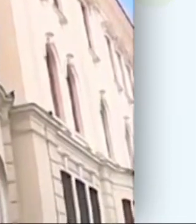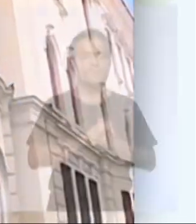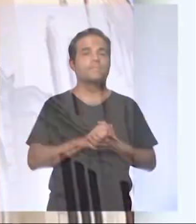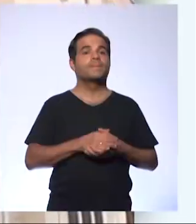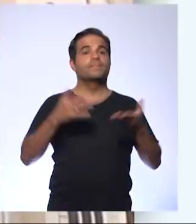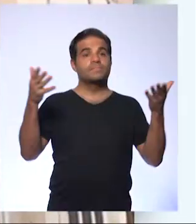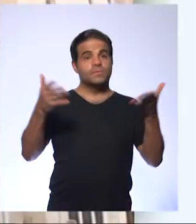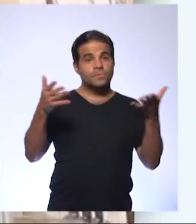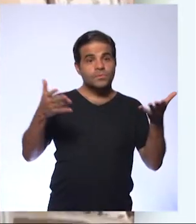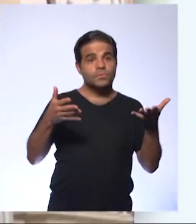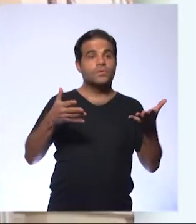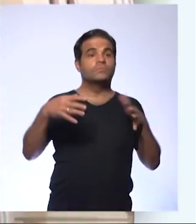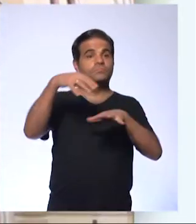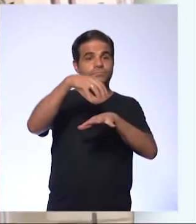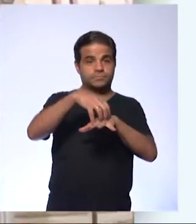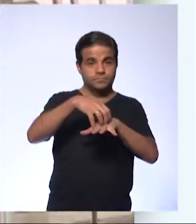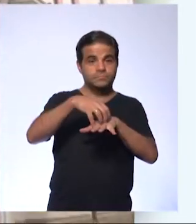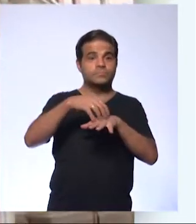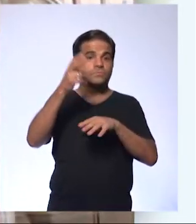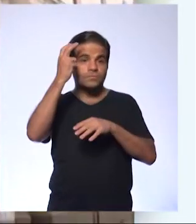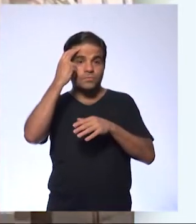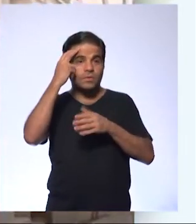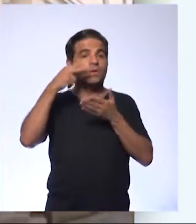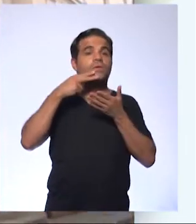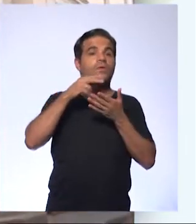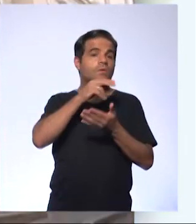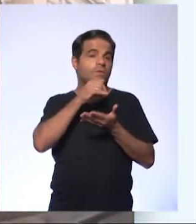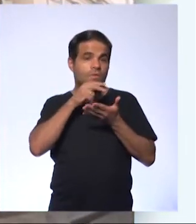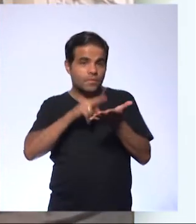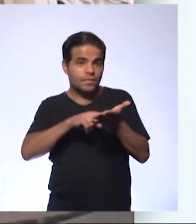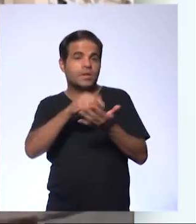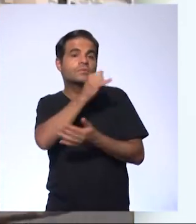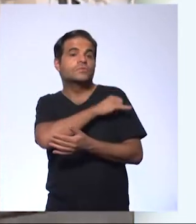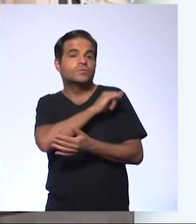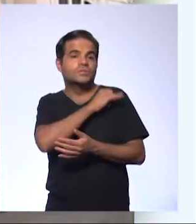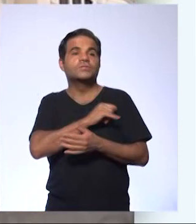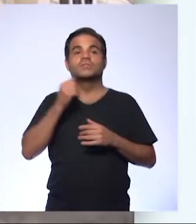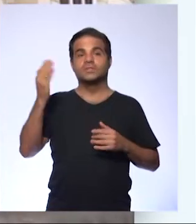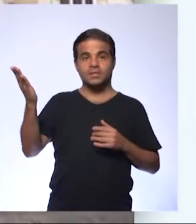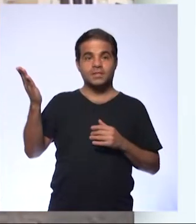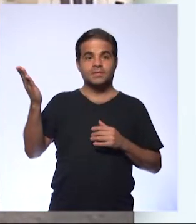Hoje, no Centro Cultural dos Correios, no Rio de Janeiro.